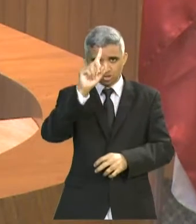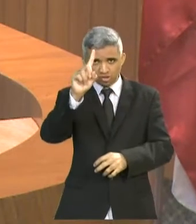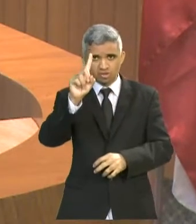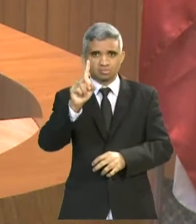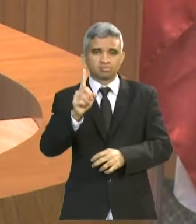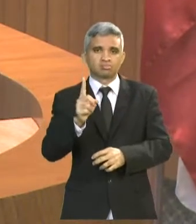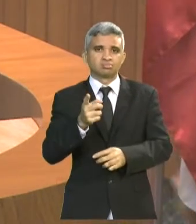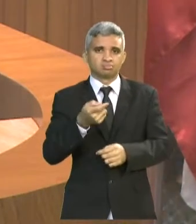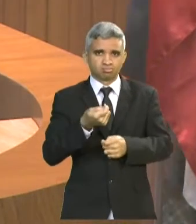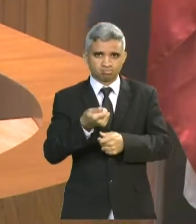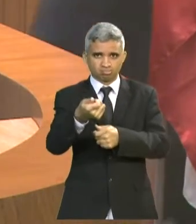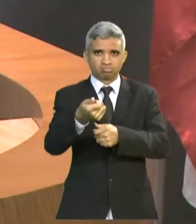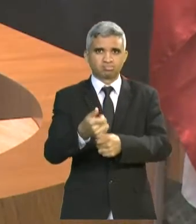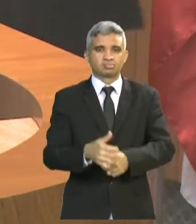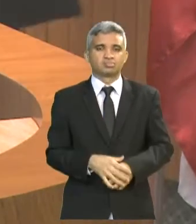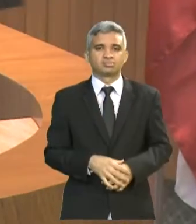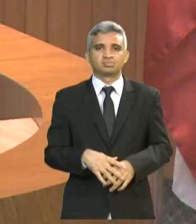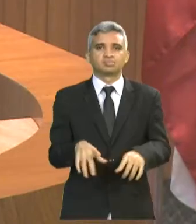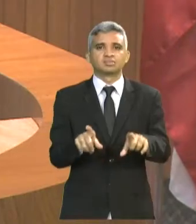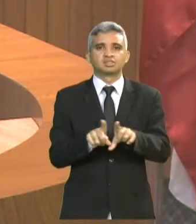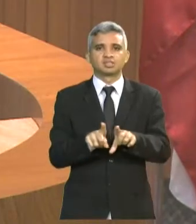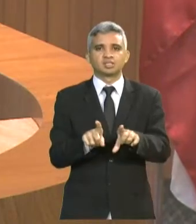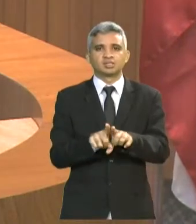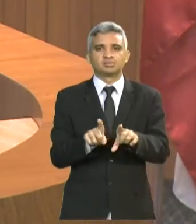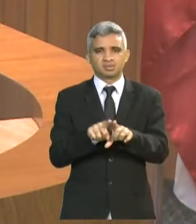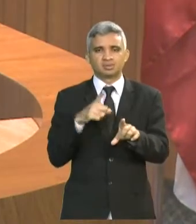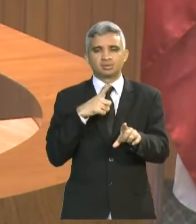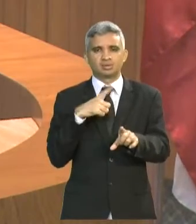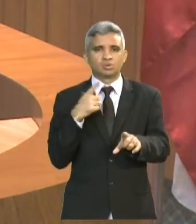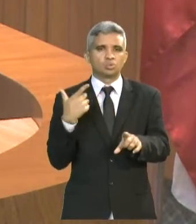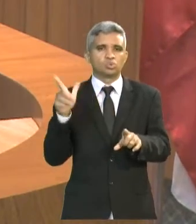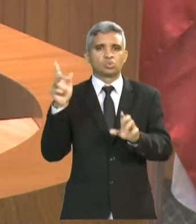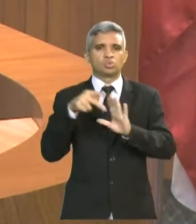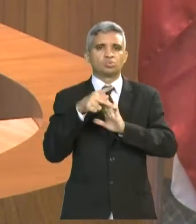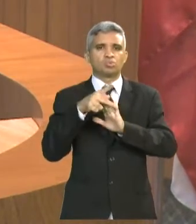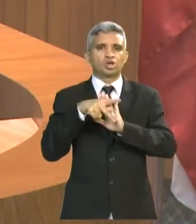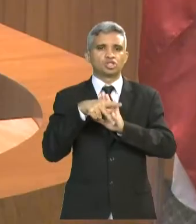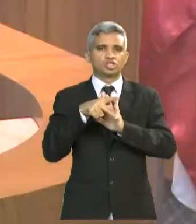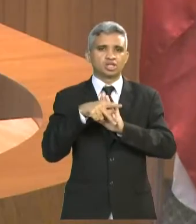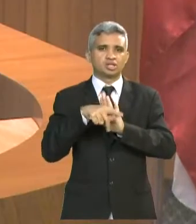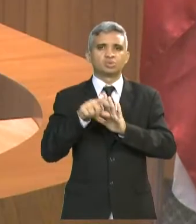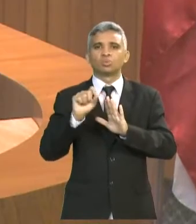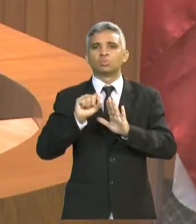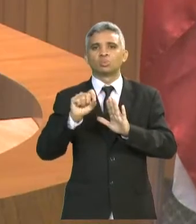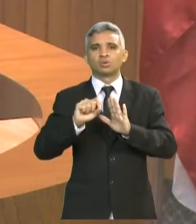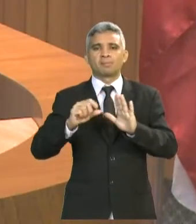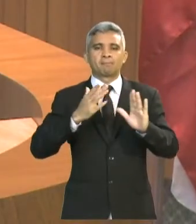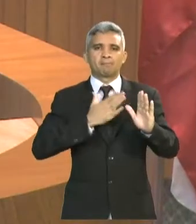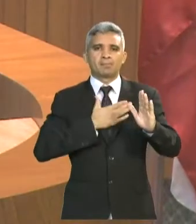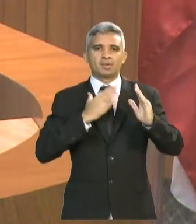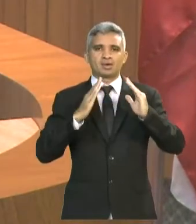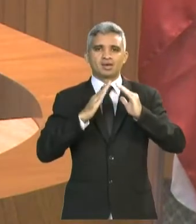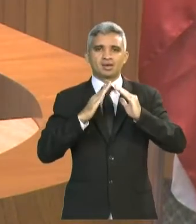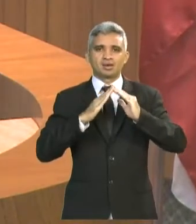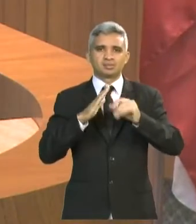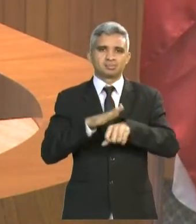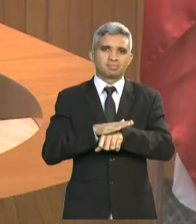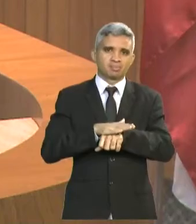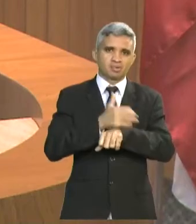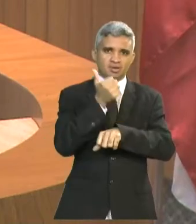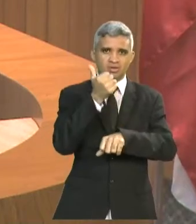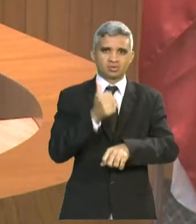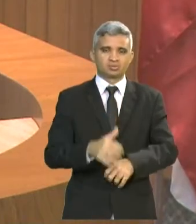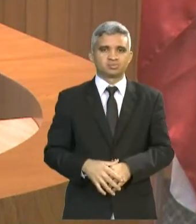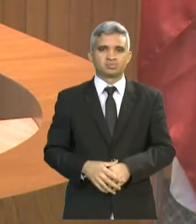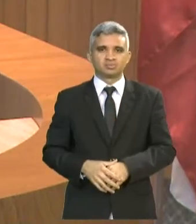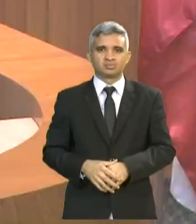outro projeto, outro programa do governo do Estado, que é o Minha Casa Melhor. Minha Casa Melhor é